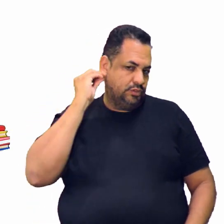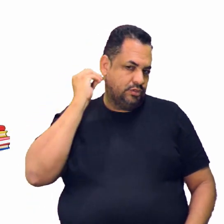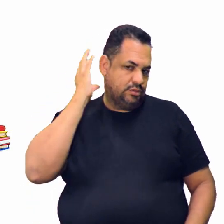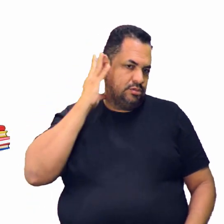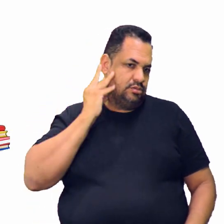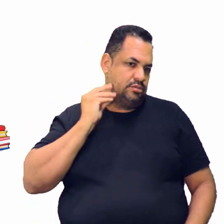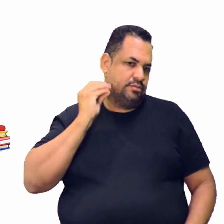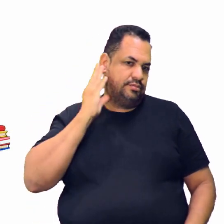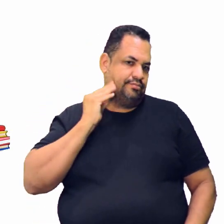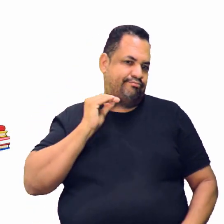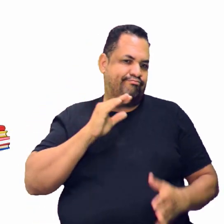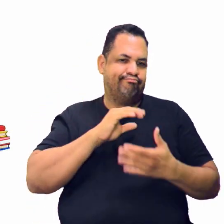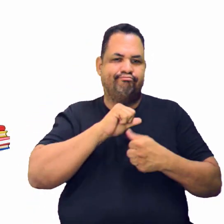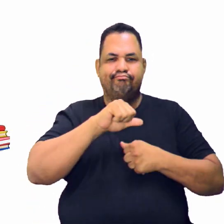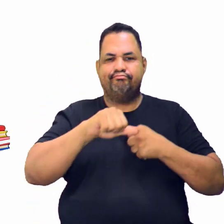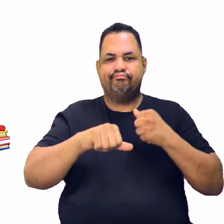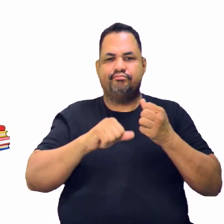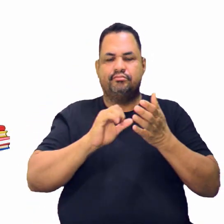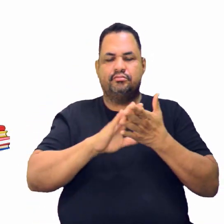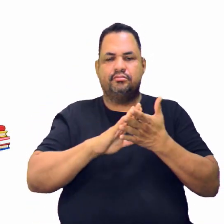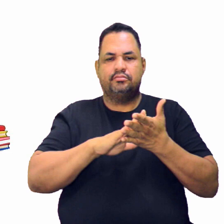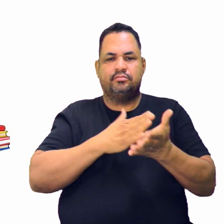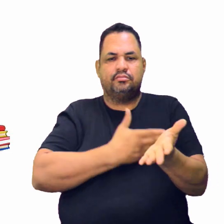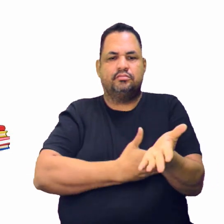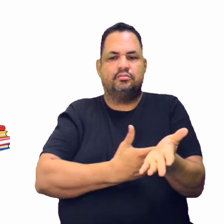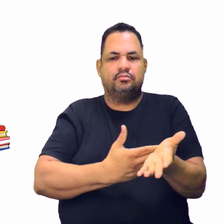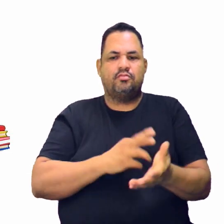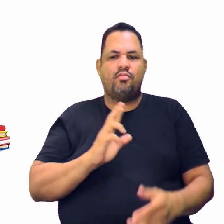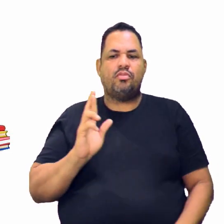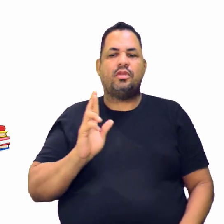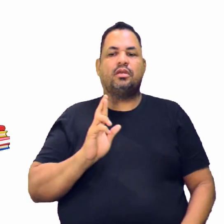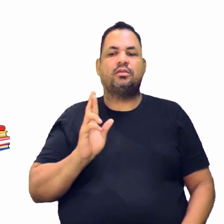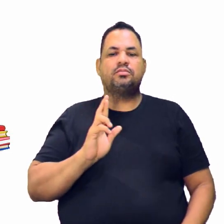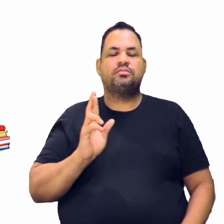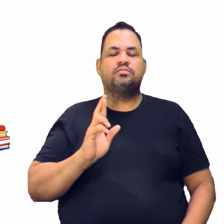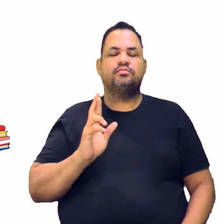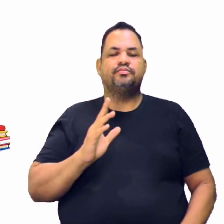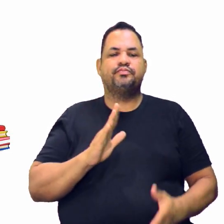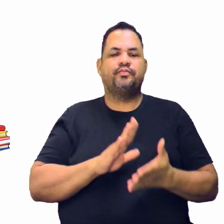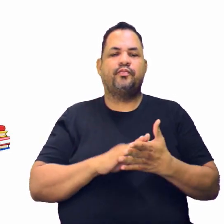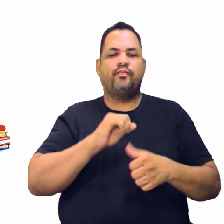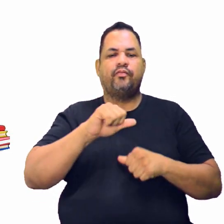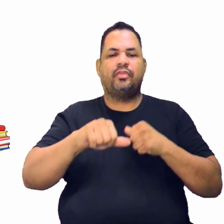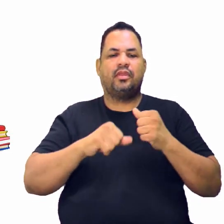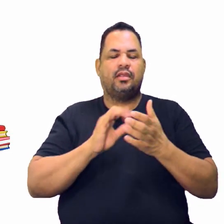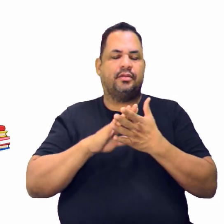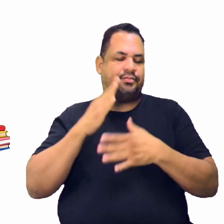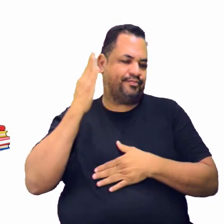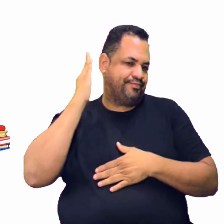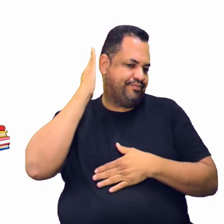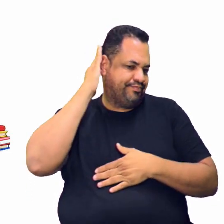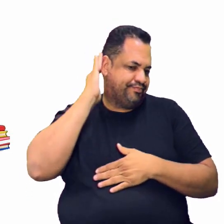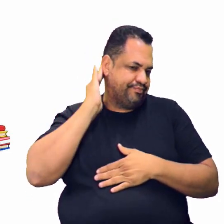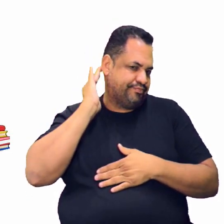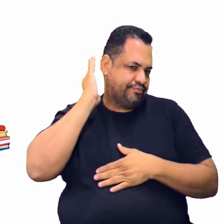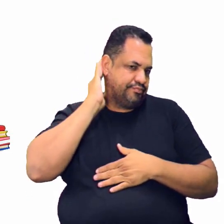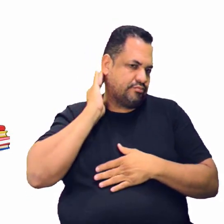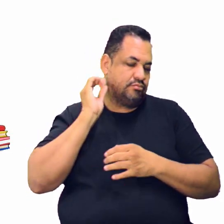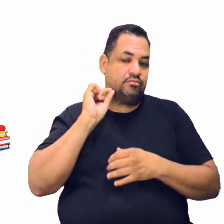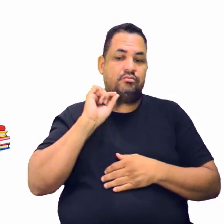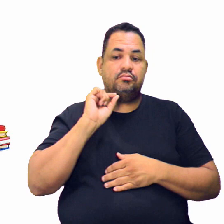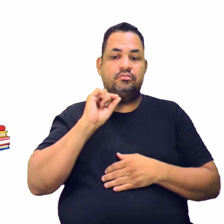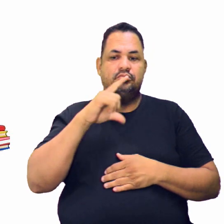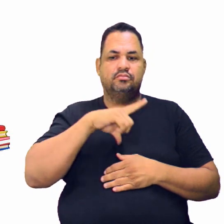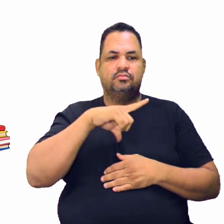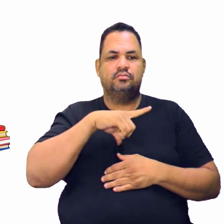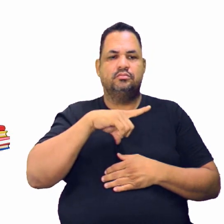foram ficando brancos. Quem foram ficando brancos? Quem? O cabelo. Então,